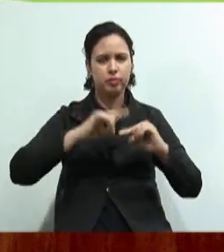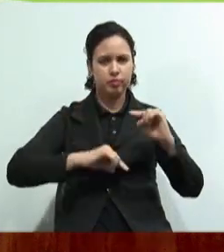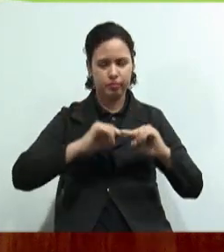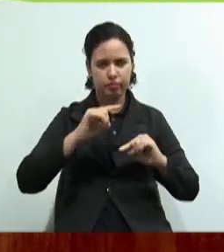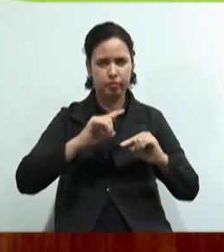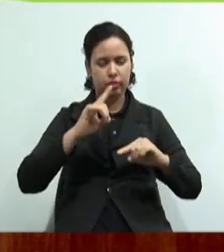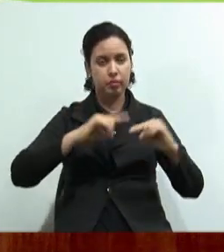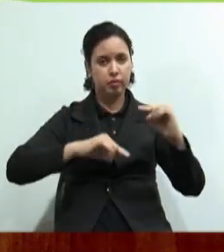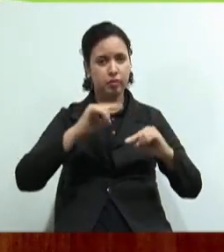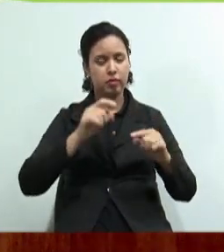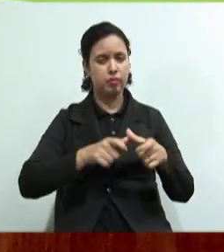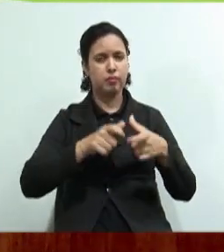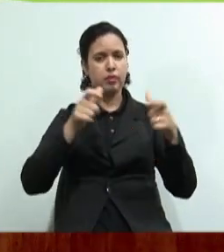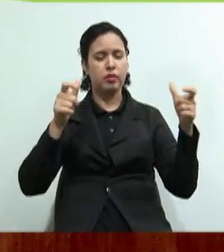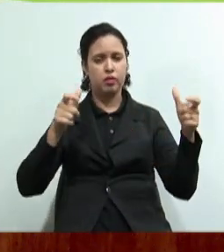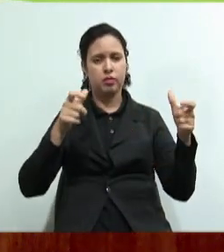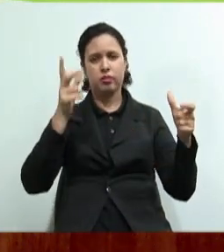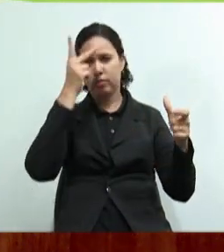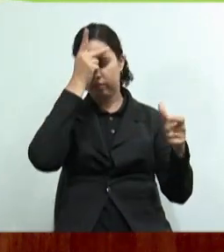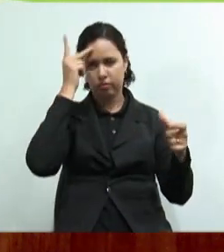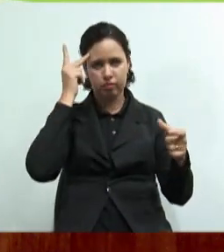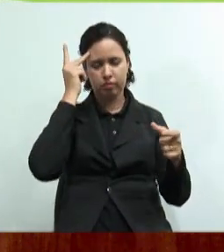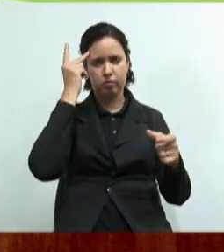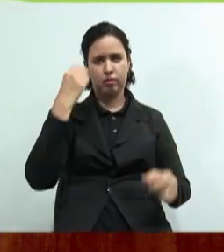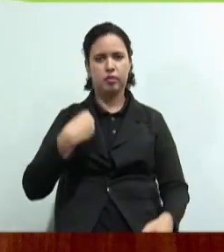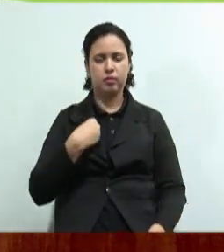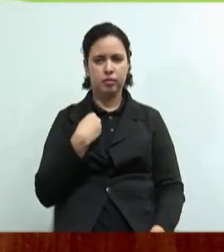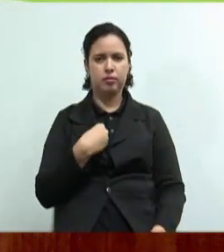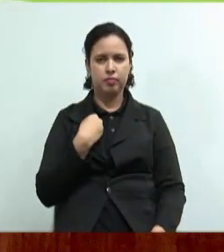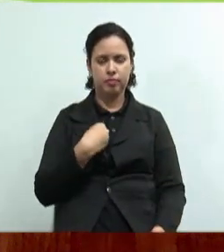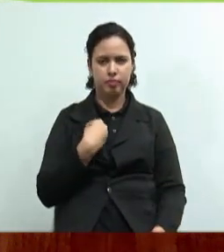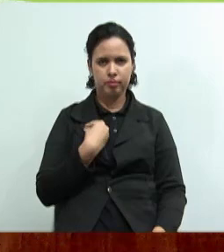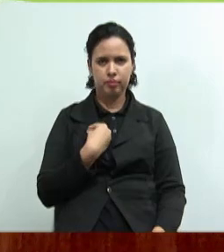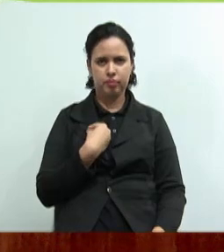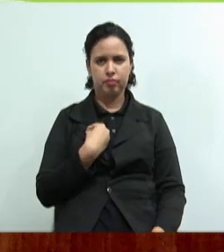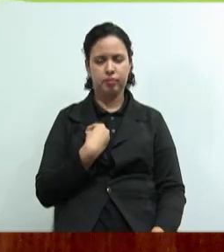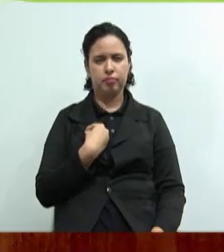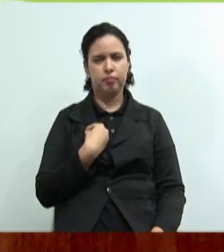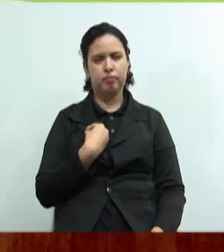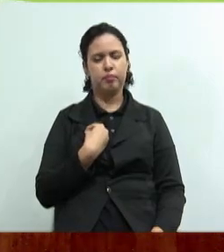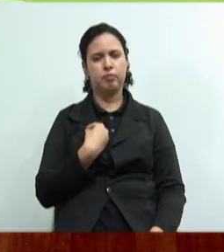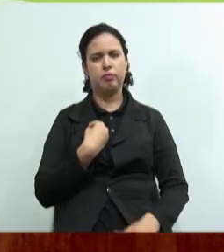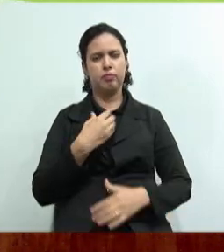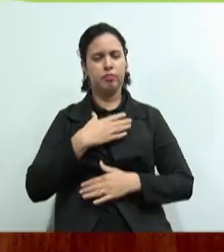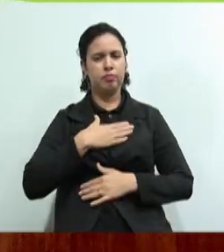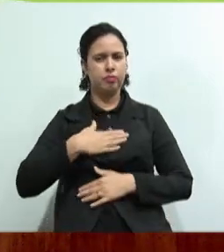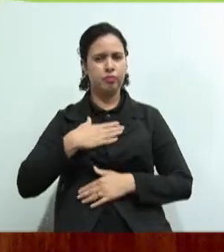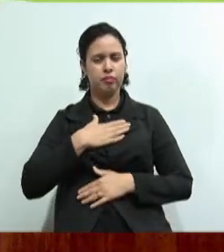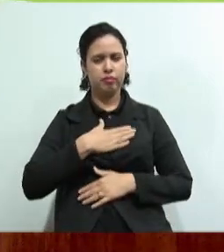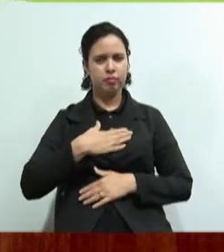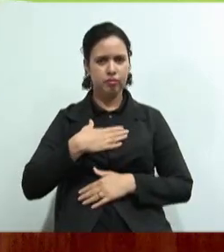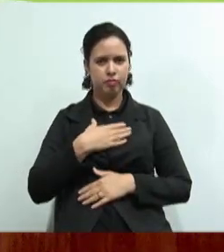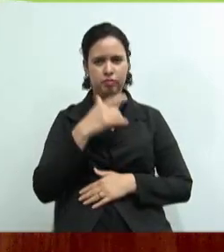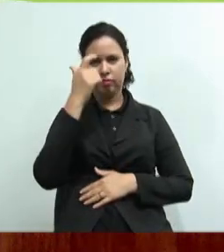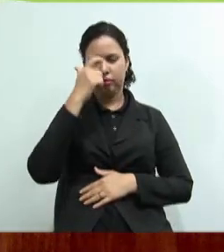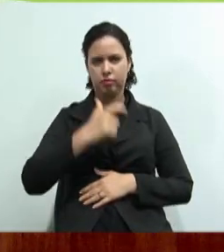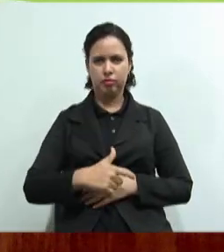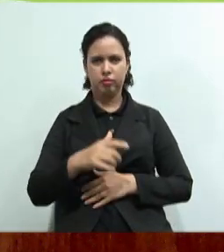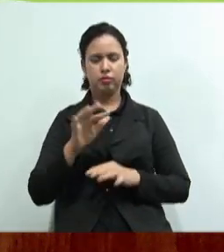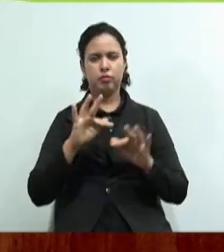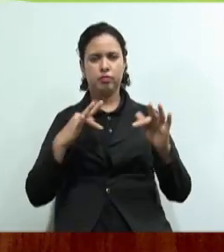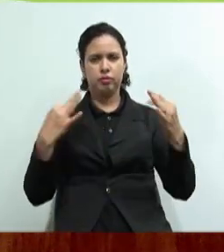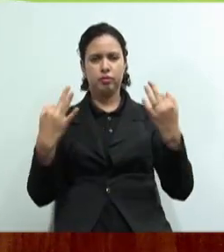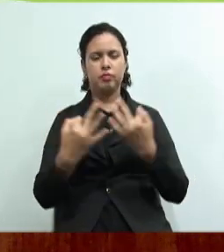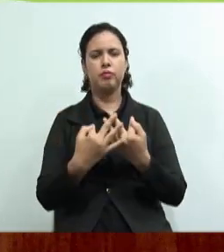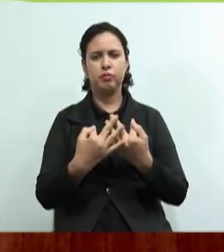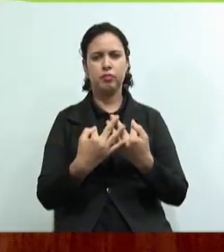do que uma pessoa, do que uma vida, não é? Do que uma situação de bem-estar, do que a dignidade de uma família. Por